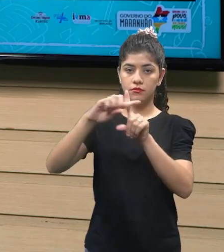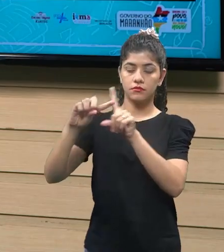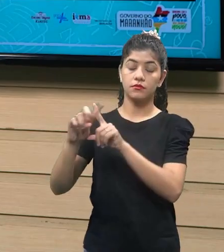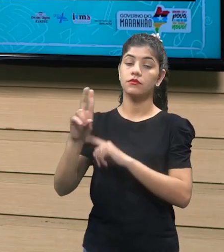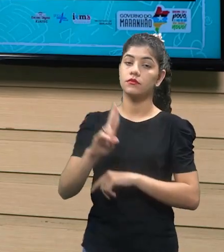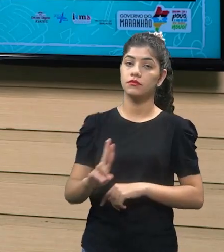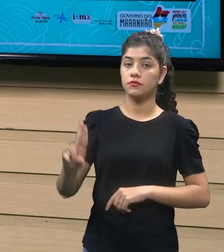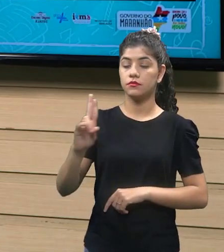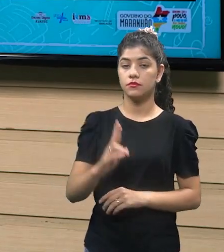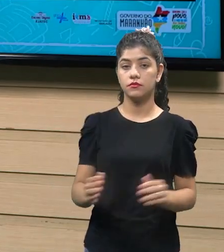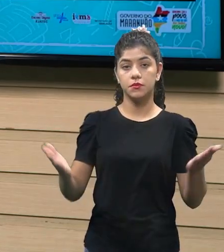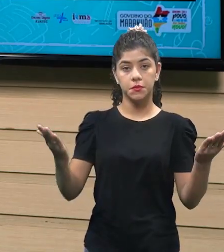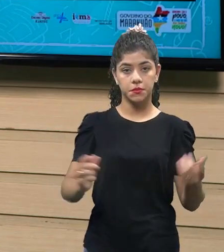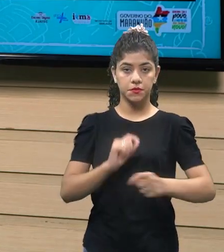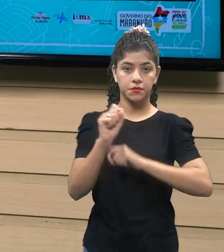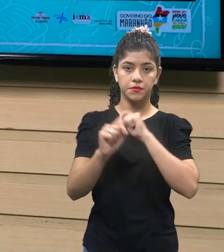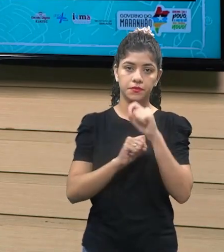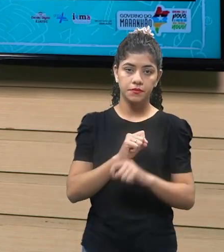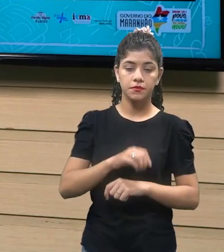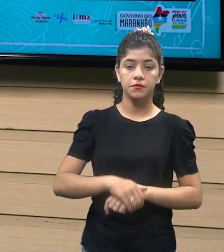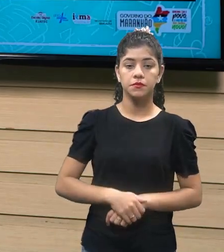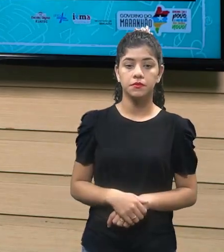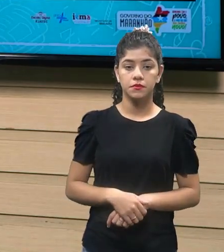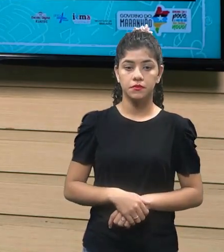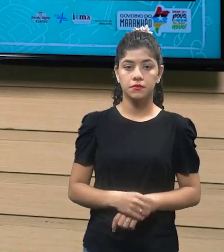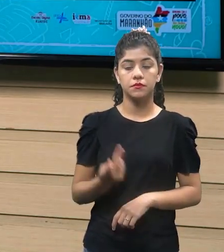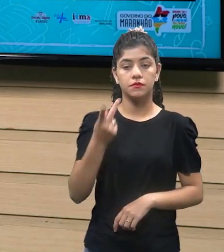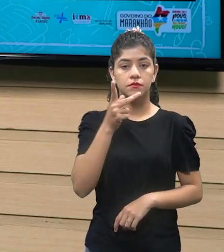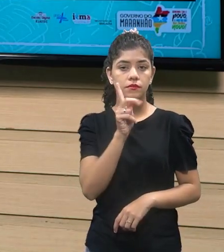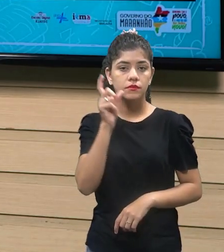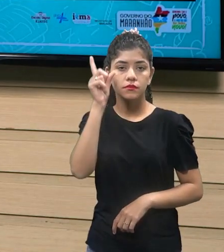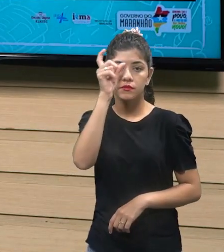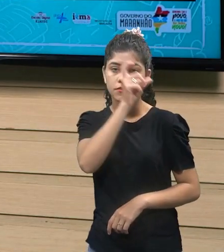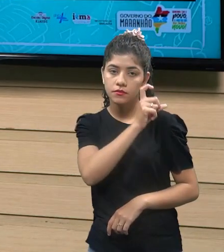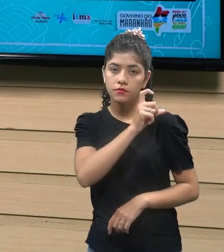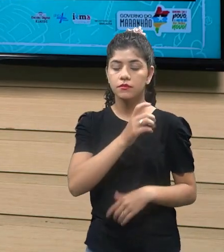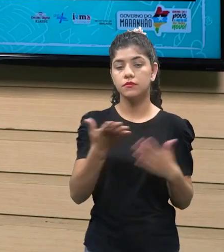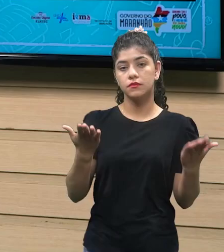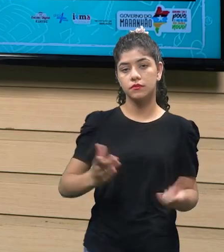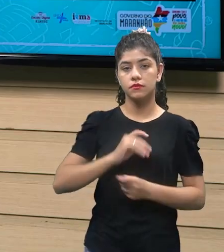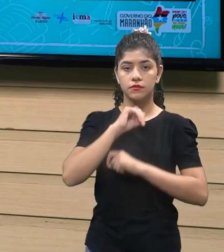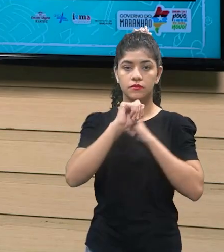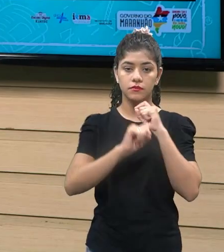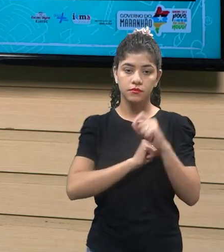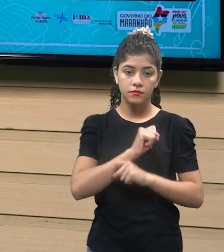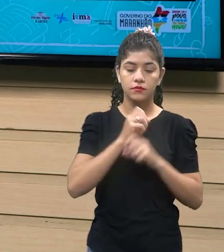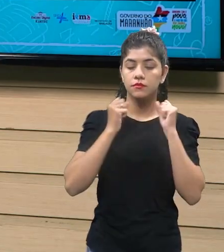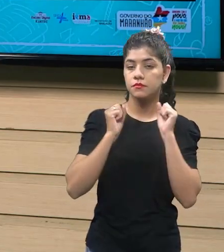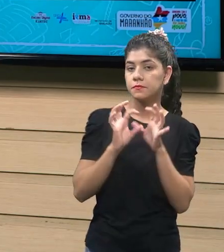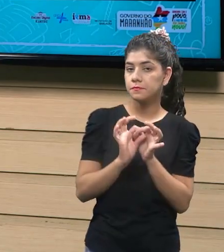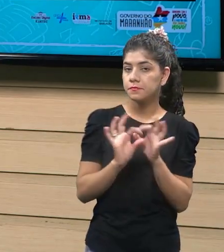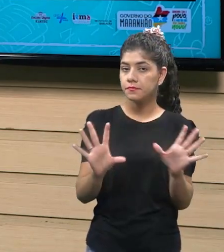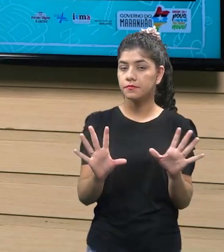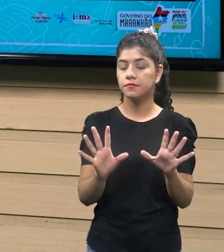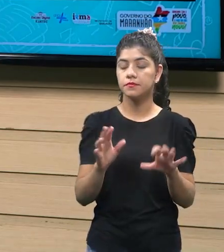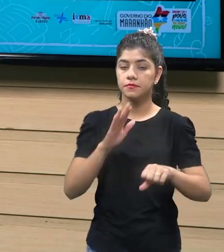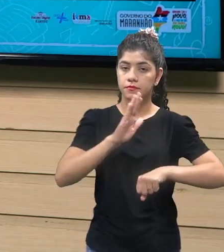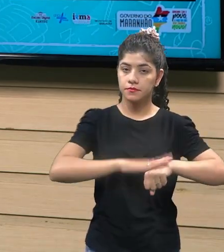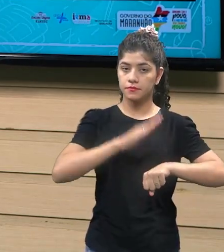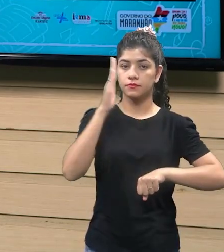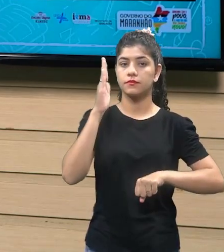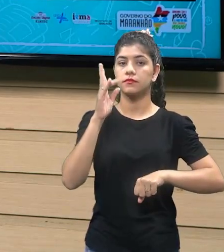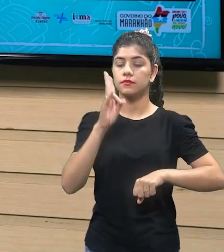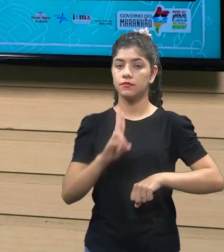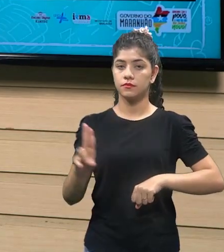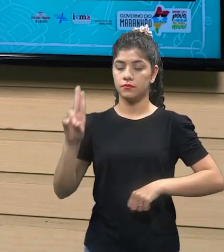ou devido ao seu nível de dificuldade, ele acaba possibilitando mais funções